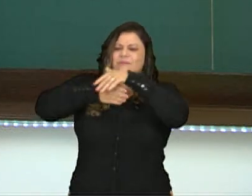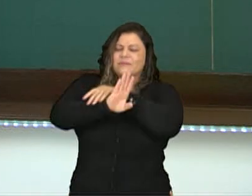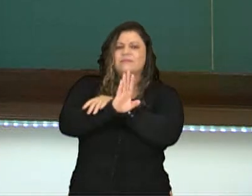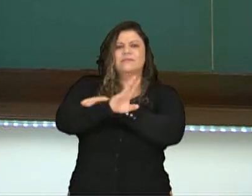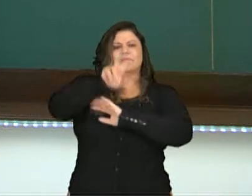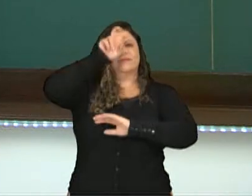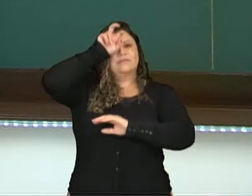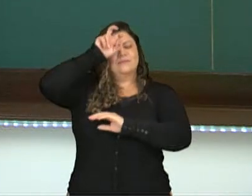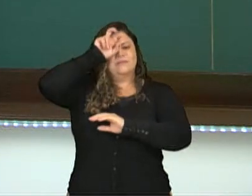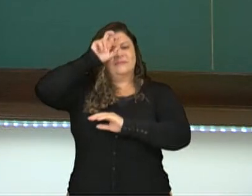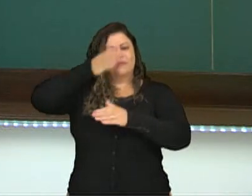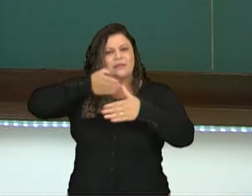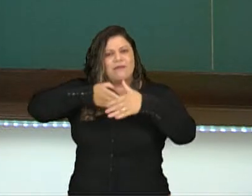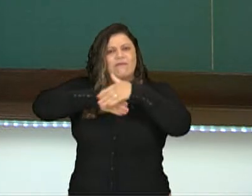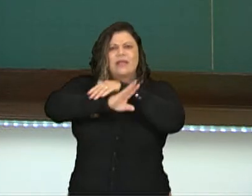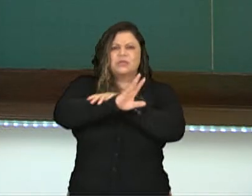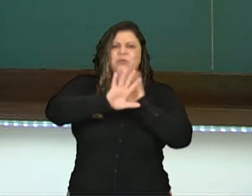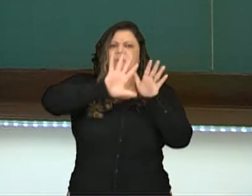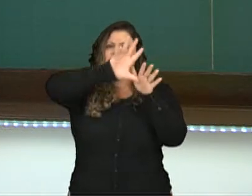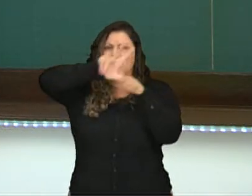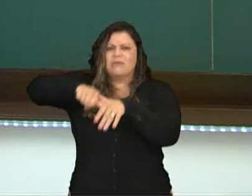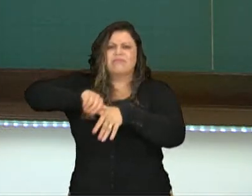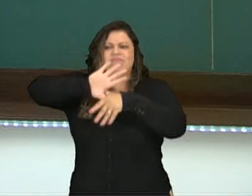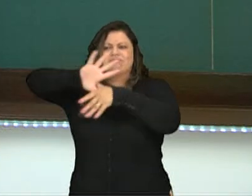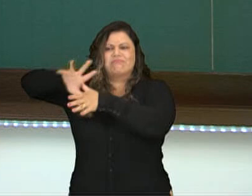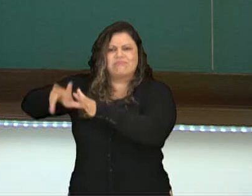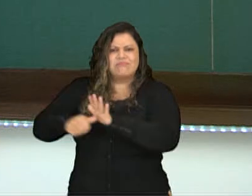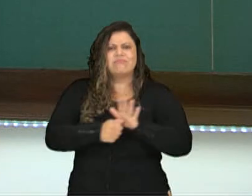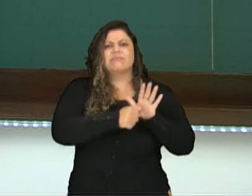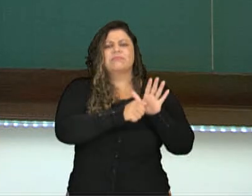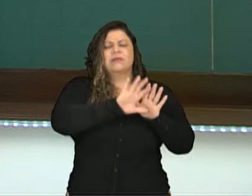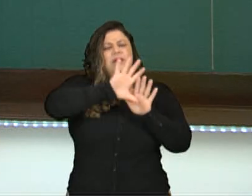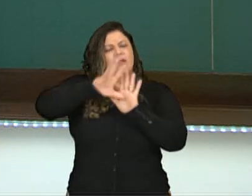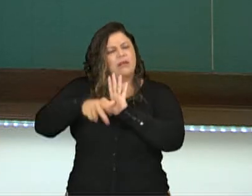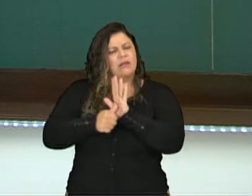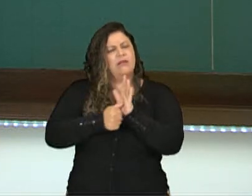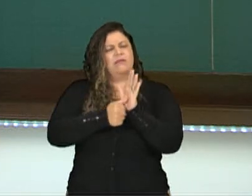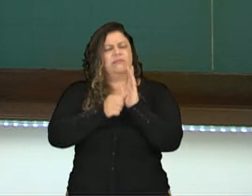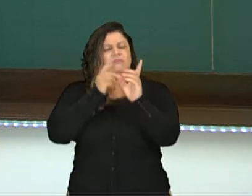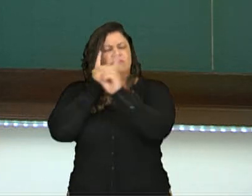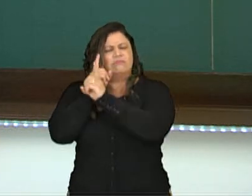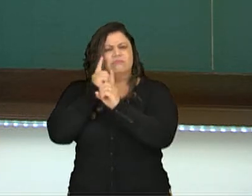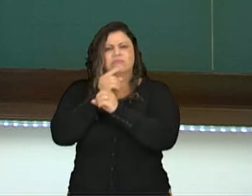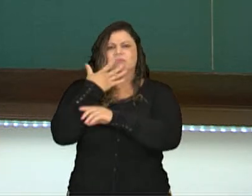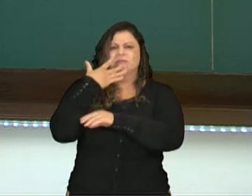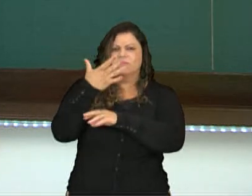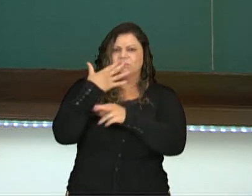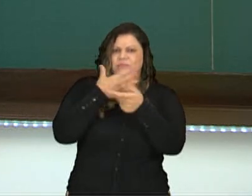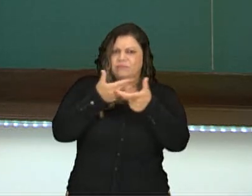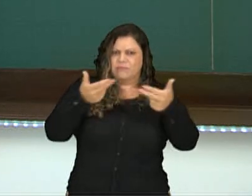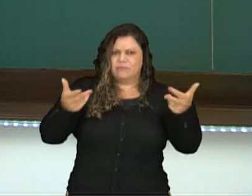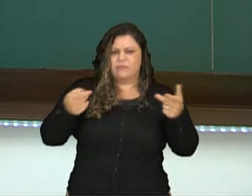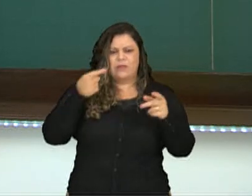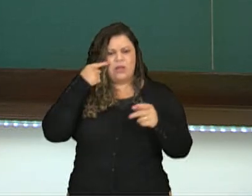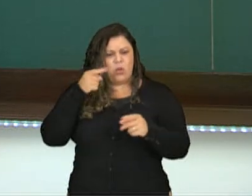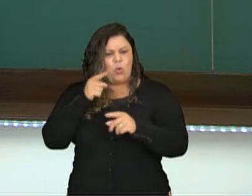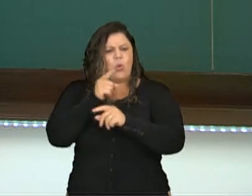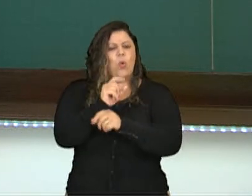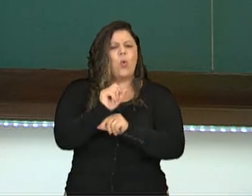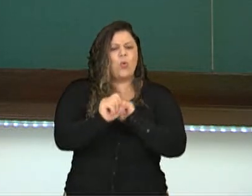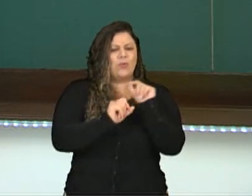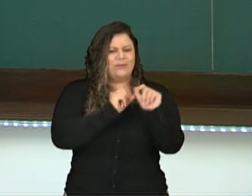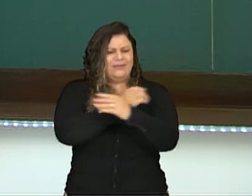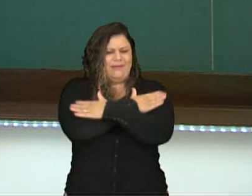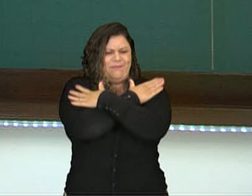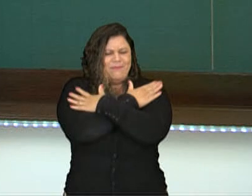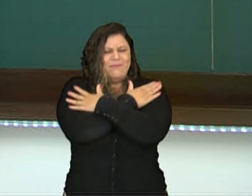na busca, né, ladrões tentando encontrar tesouros, isso acontecia, né? E quando encontravam a múmia, arrancavam o dedinho da múmia